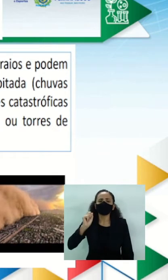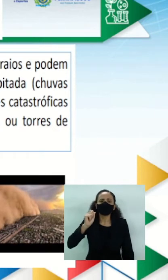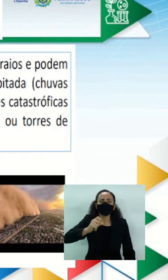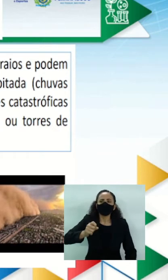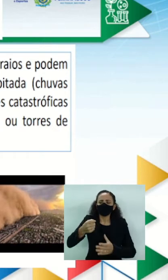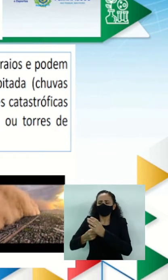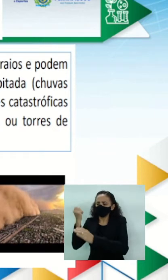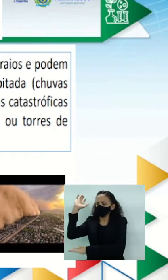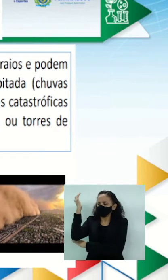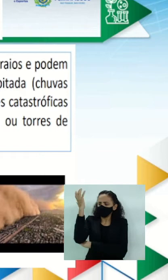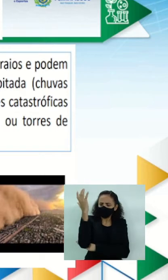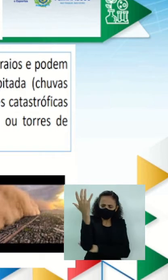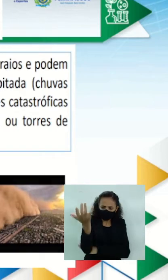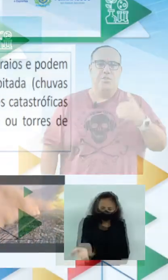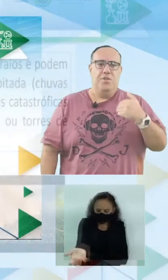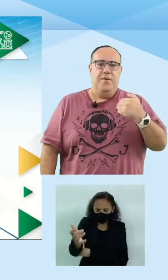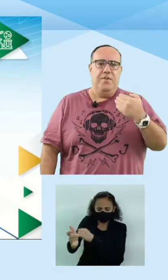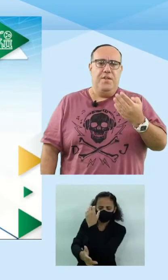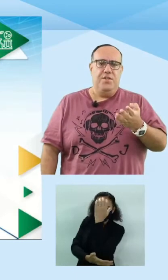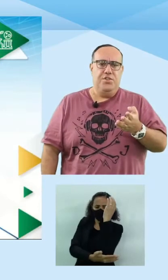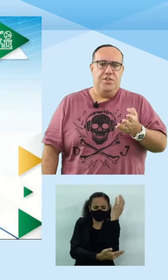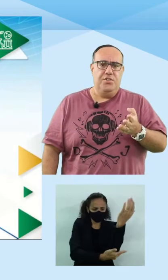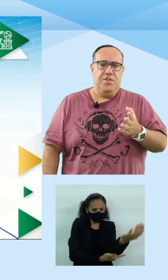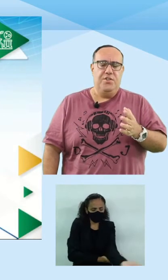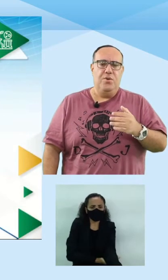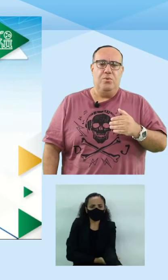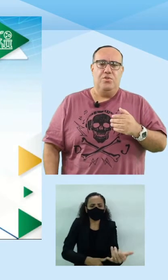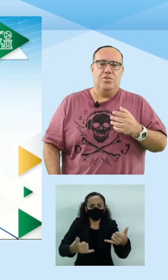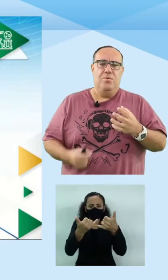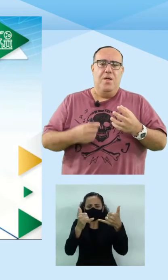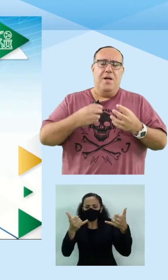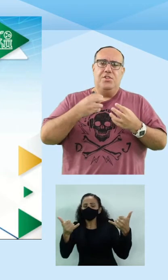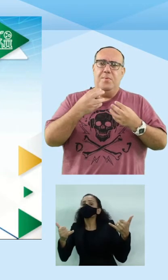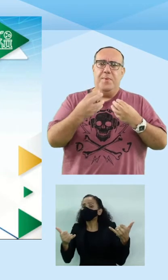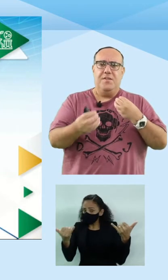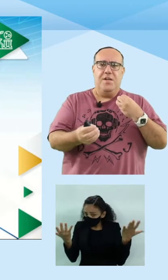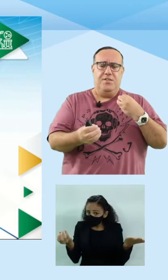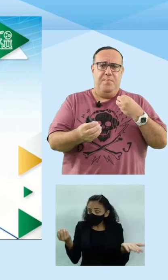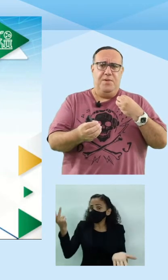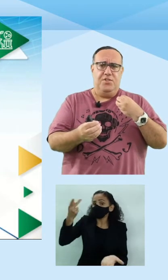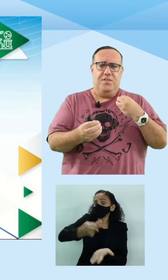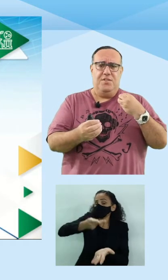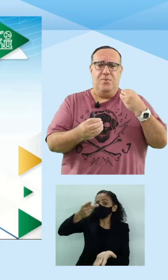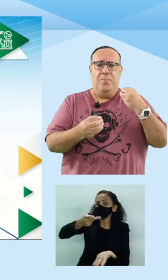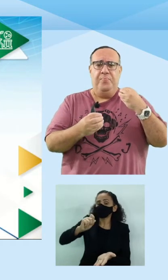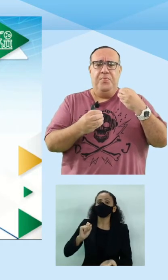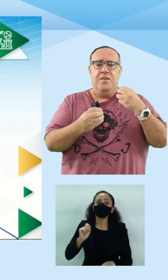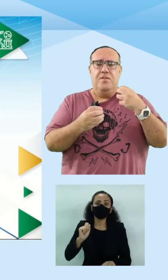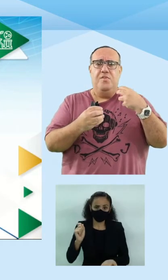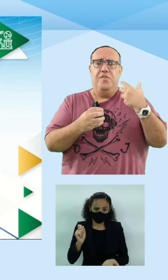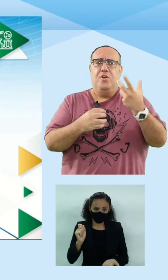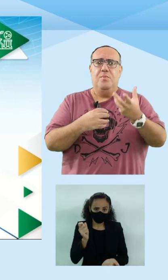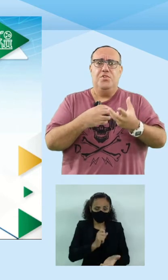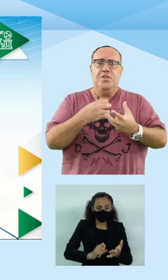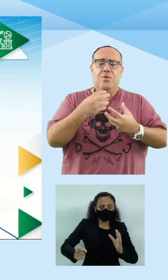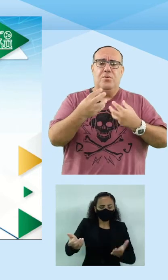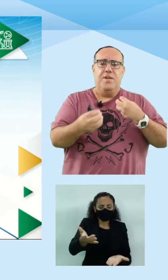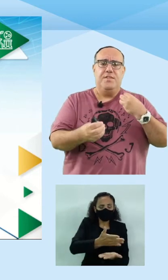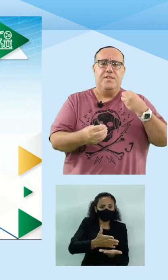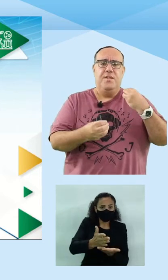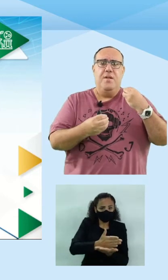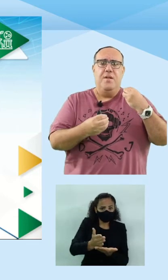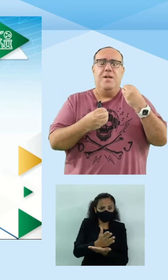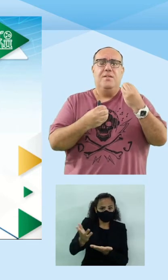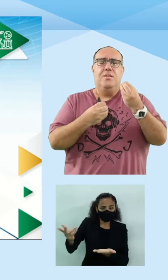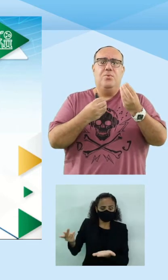de árvores ou torrões de energias, dentre outros. Então, as tempestades são fenômenos que